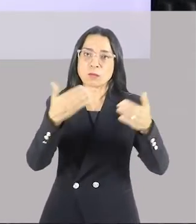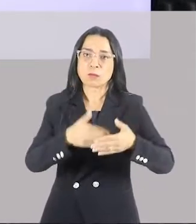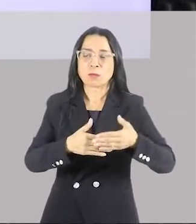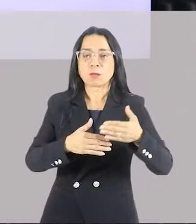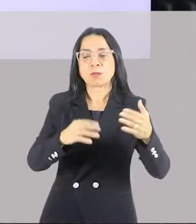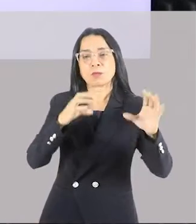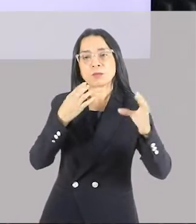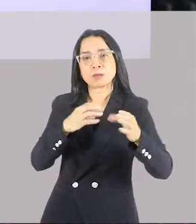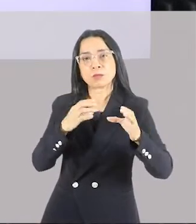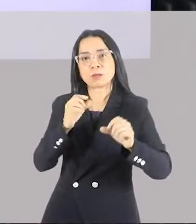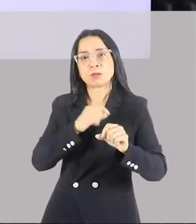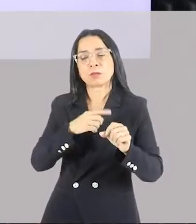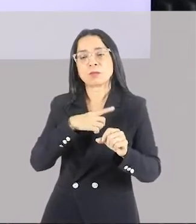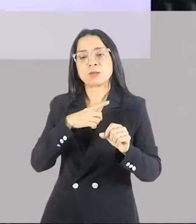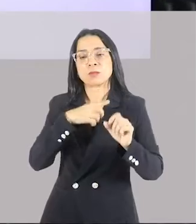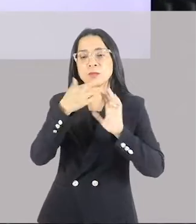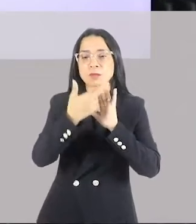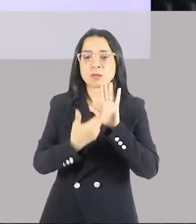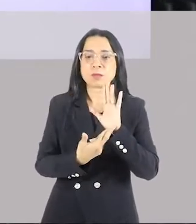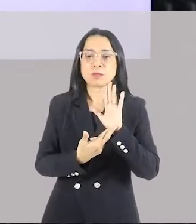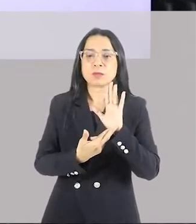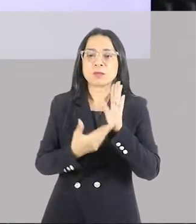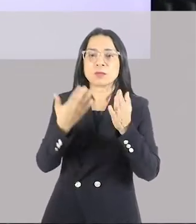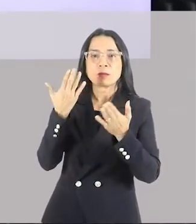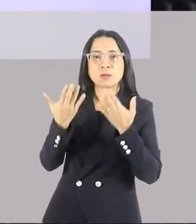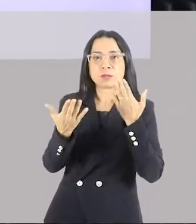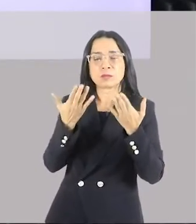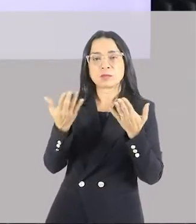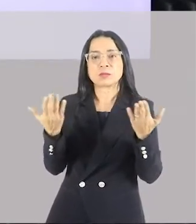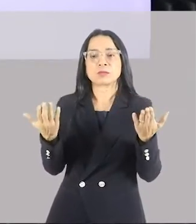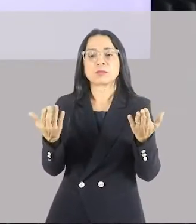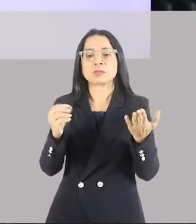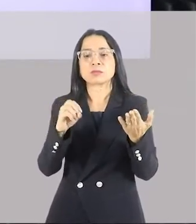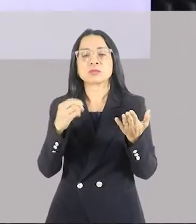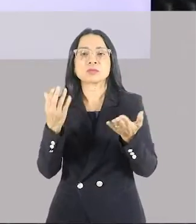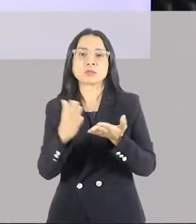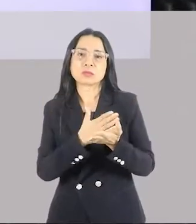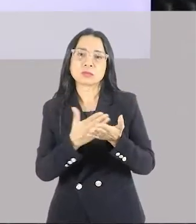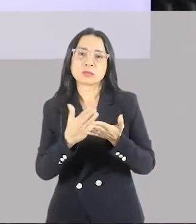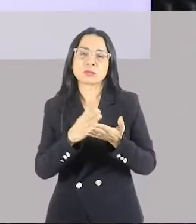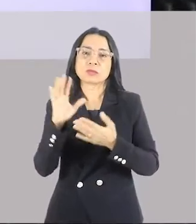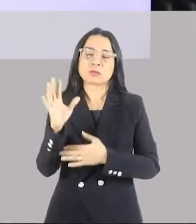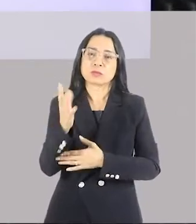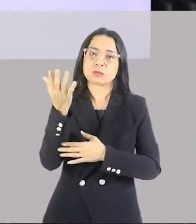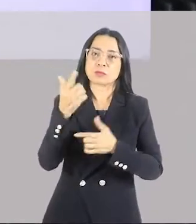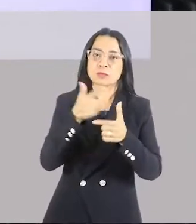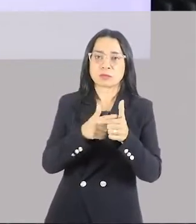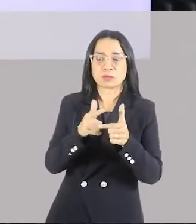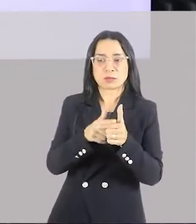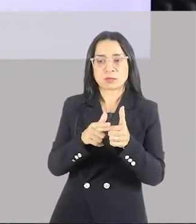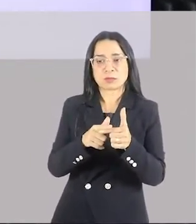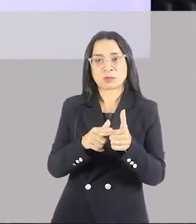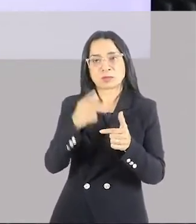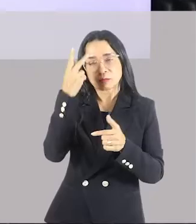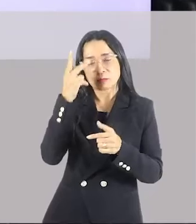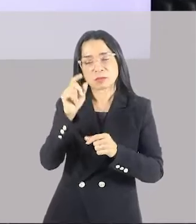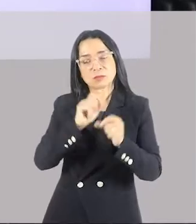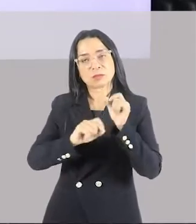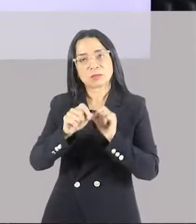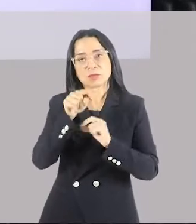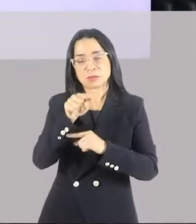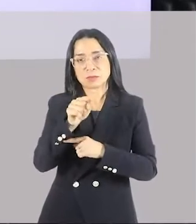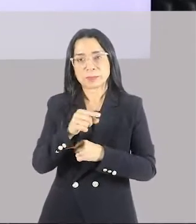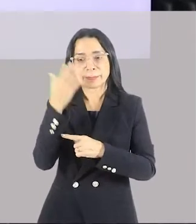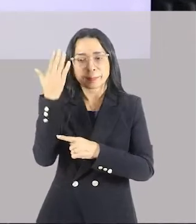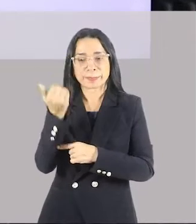concurso, ele vem em regra de forma a comparar ou com alguma situação problema para que você